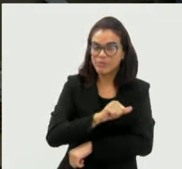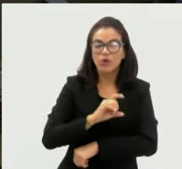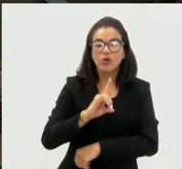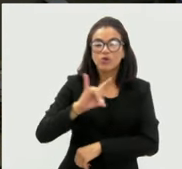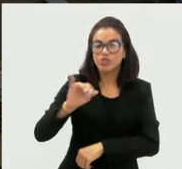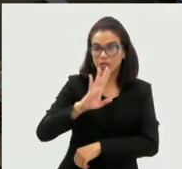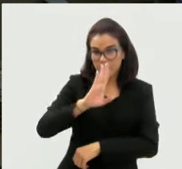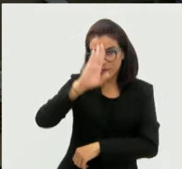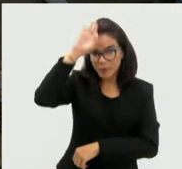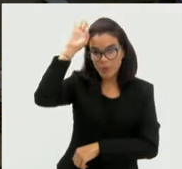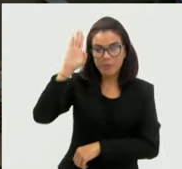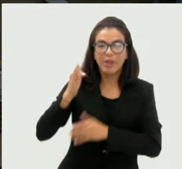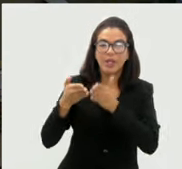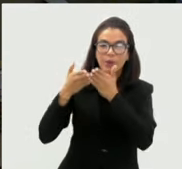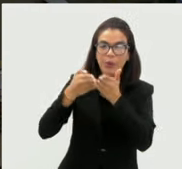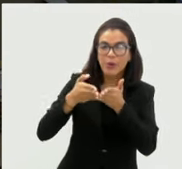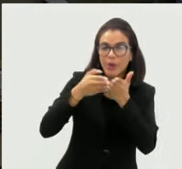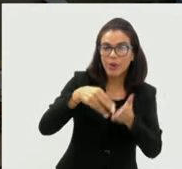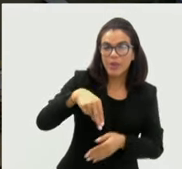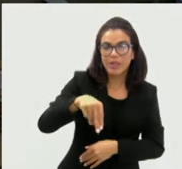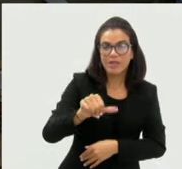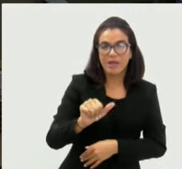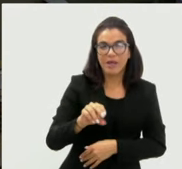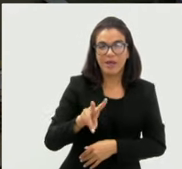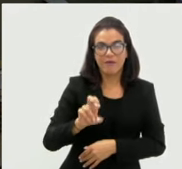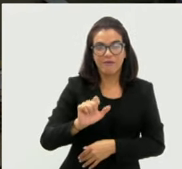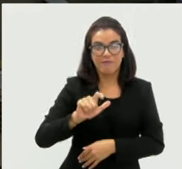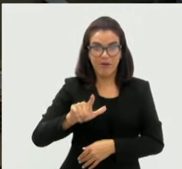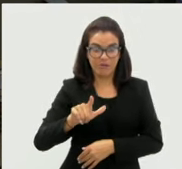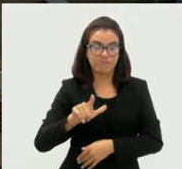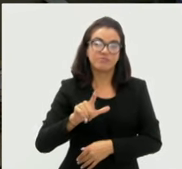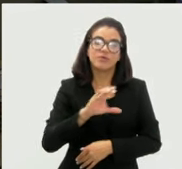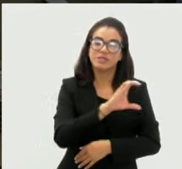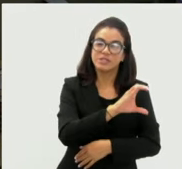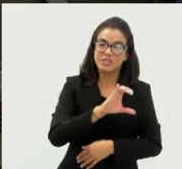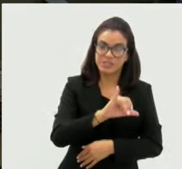Naval. Parecer da Comissão de Constituição e Justiça pela